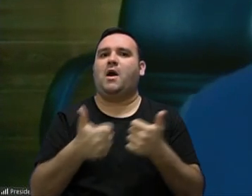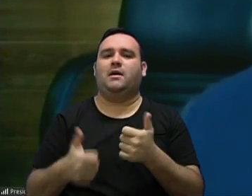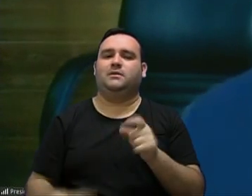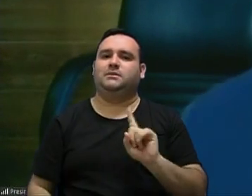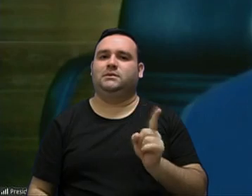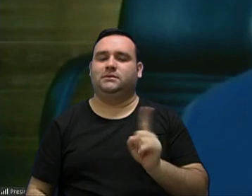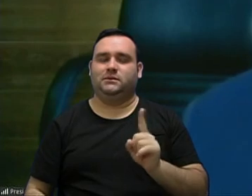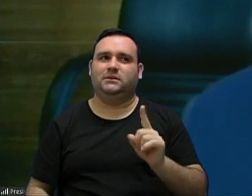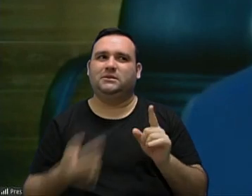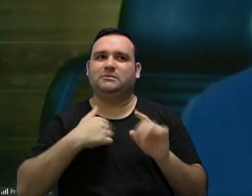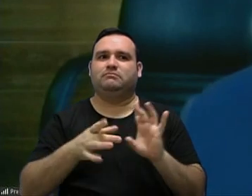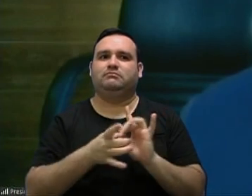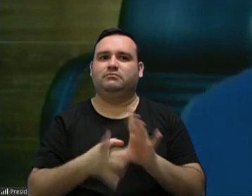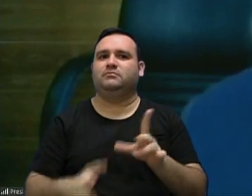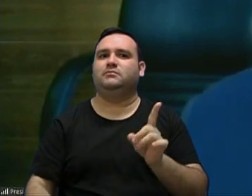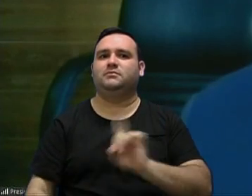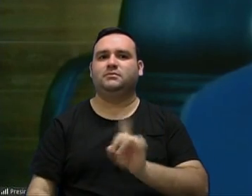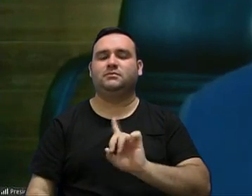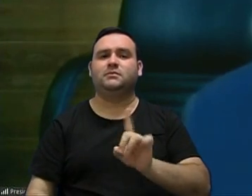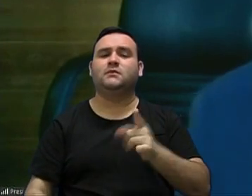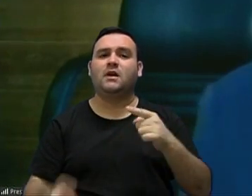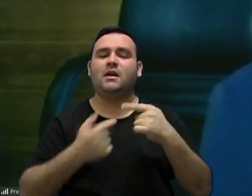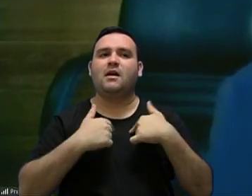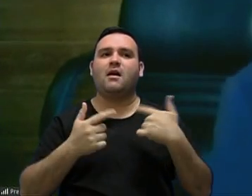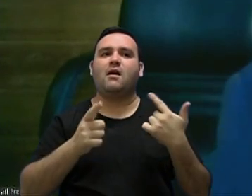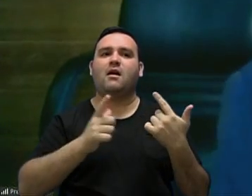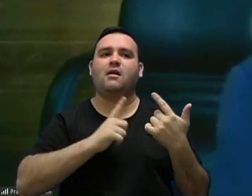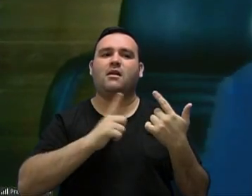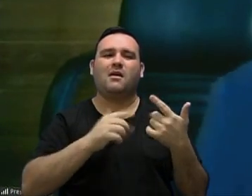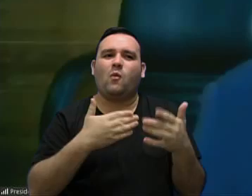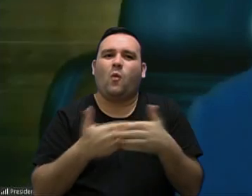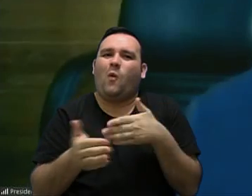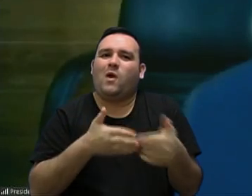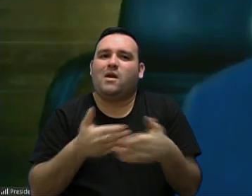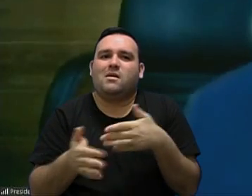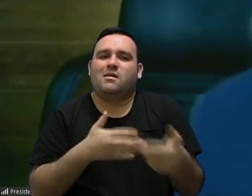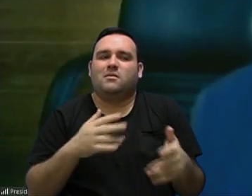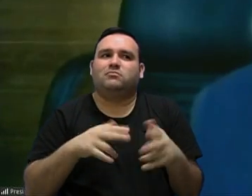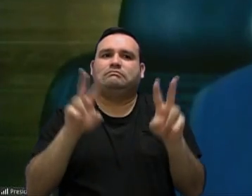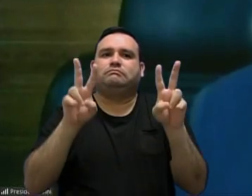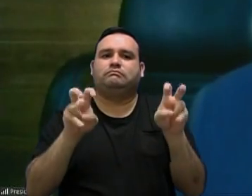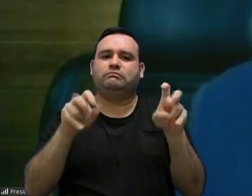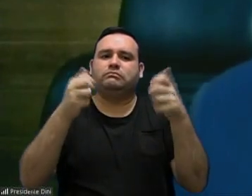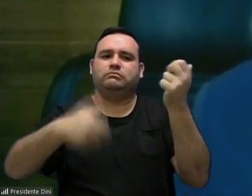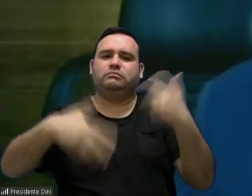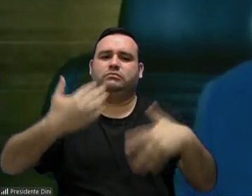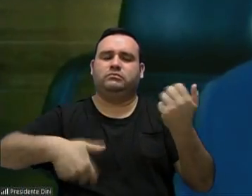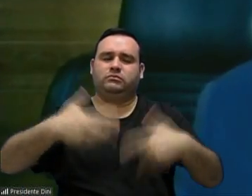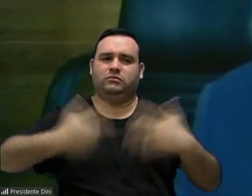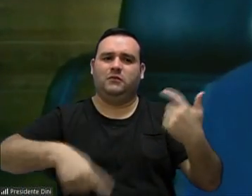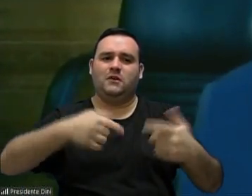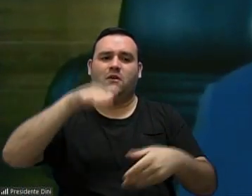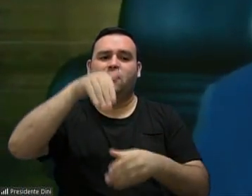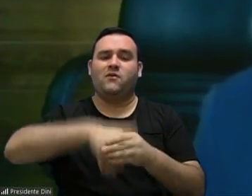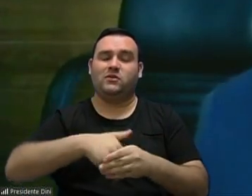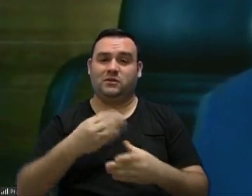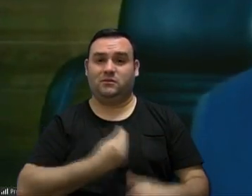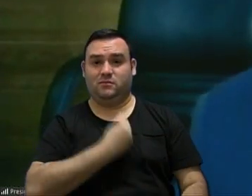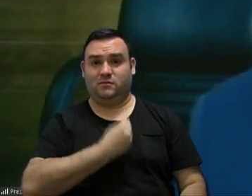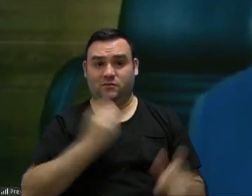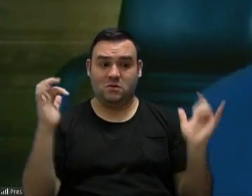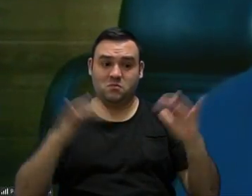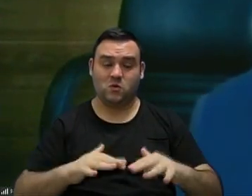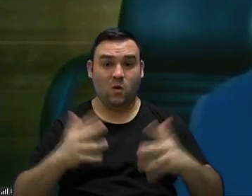eu não me sinto à vontade de fazer essa, qualquer que seja o assunto, de fazer essa votação